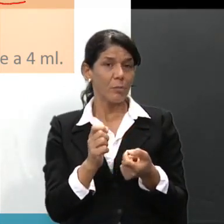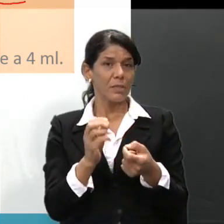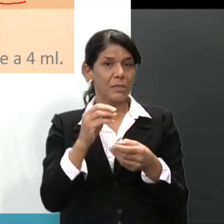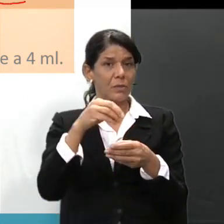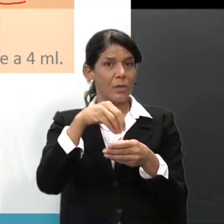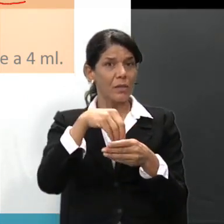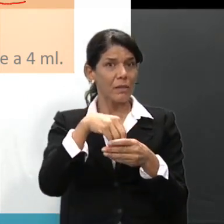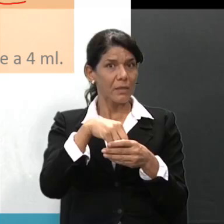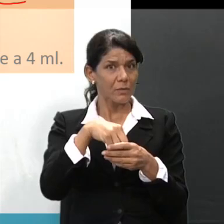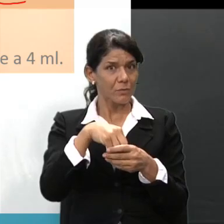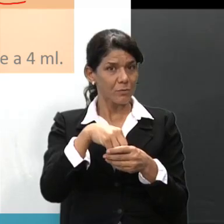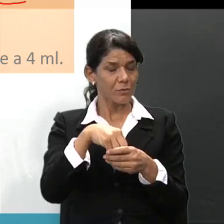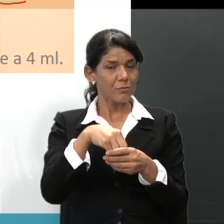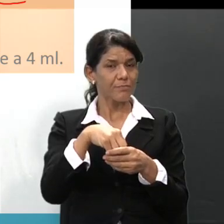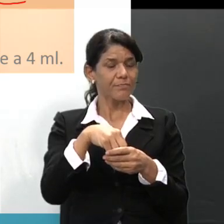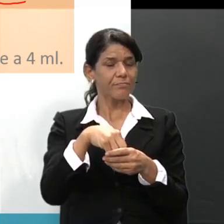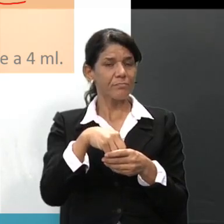inserir